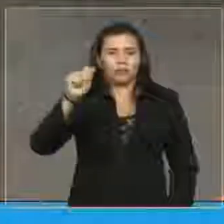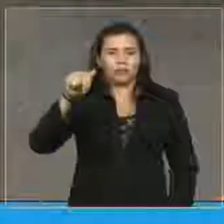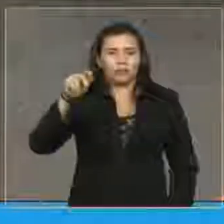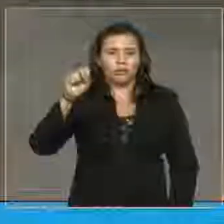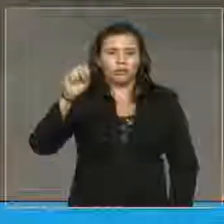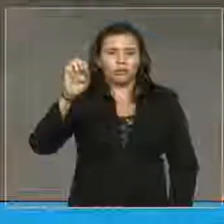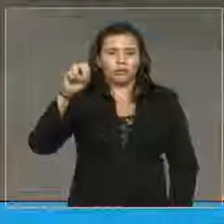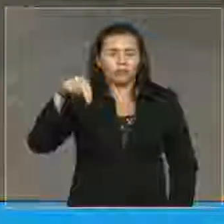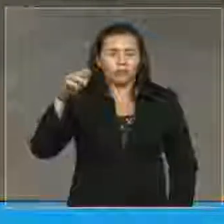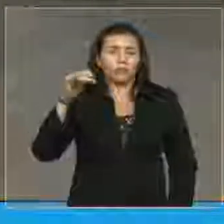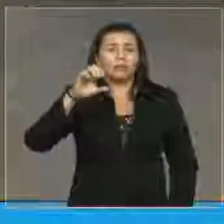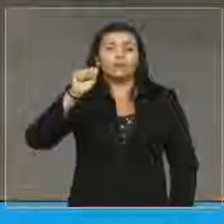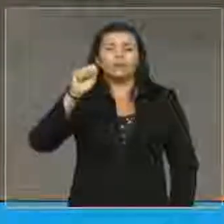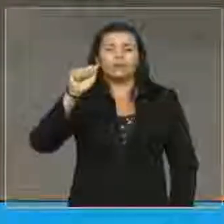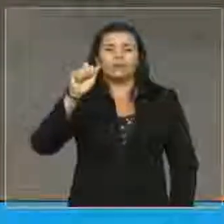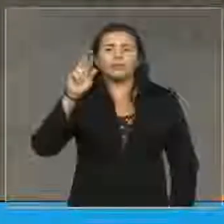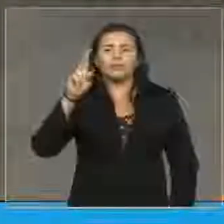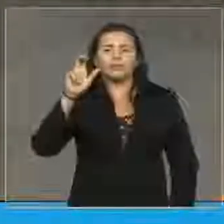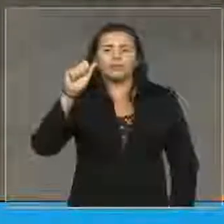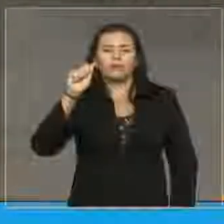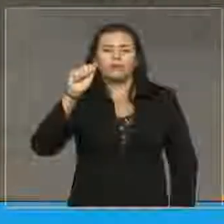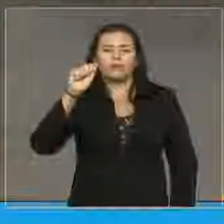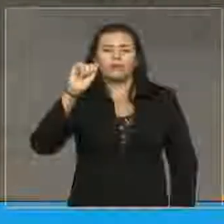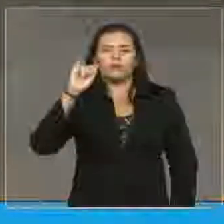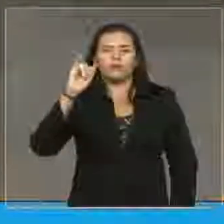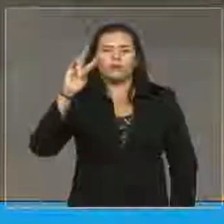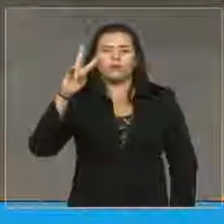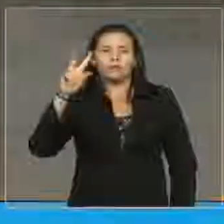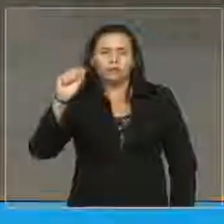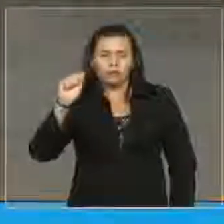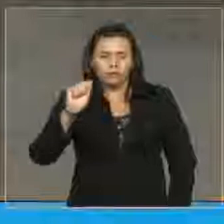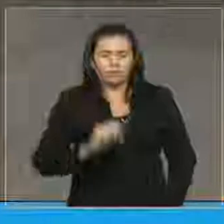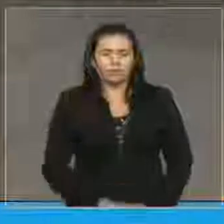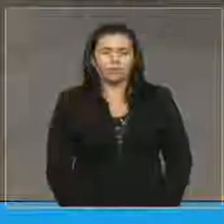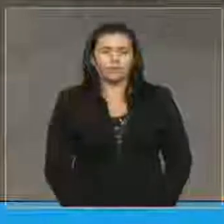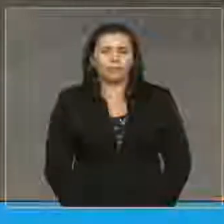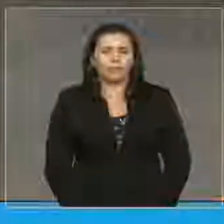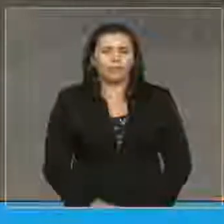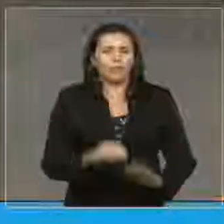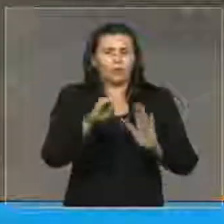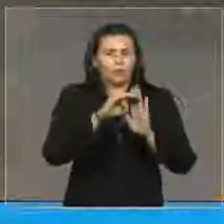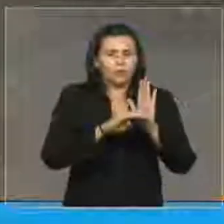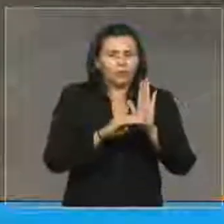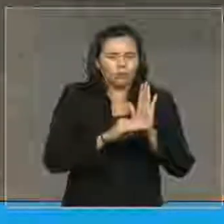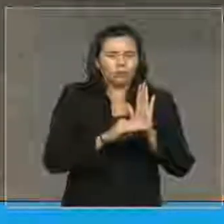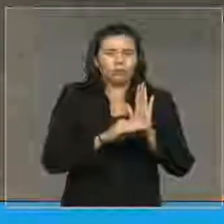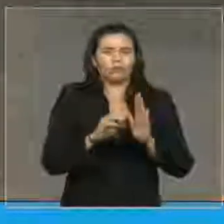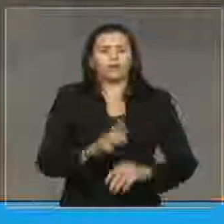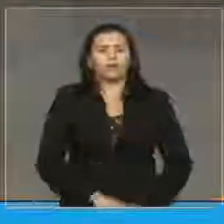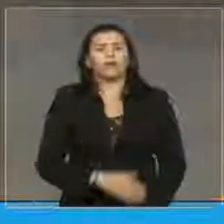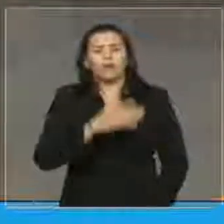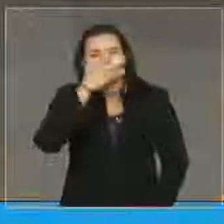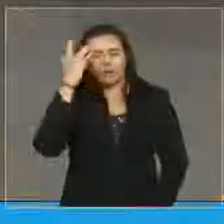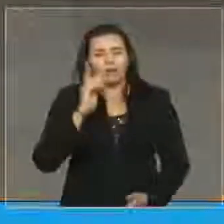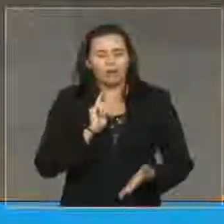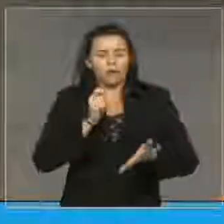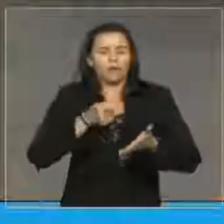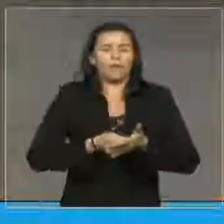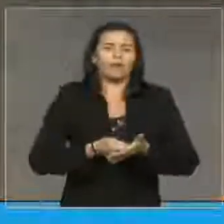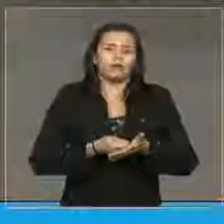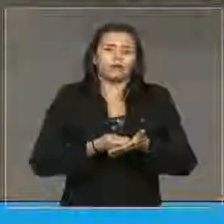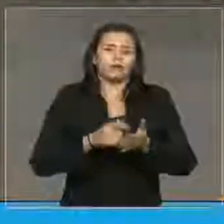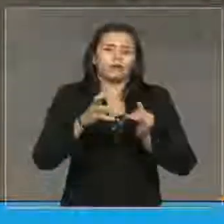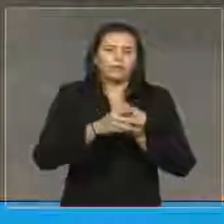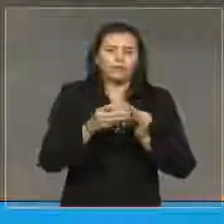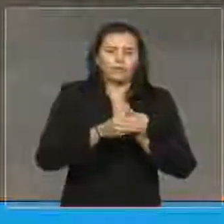hoje ainda tem saudades dele, o contribuinte do futuro. Esse é o grande mote. Deixamos de